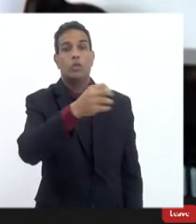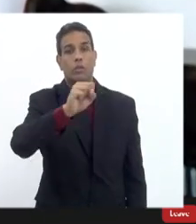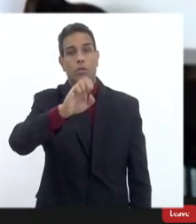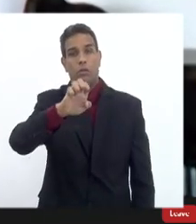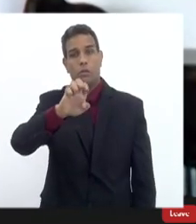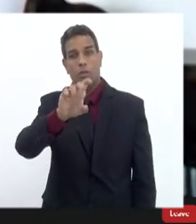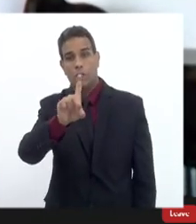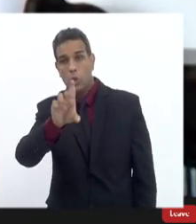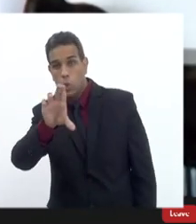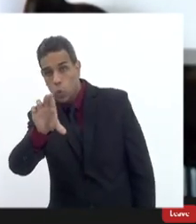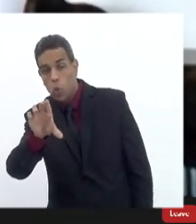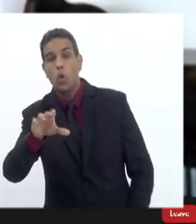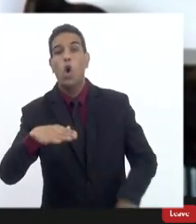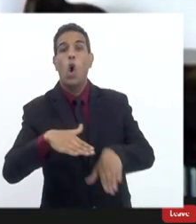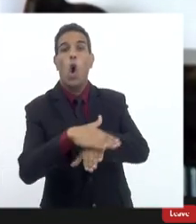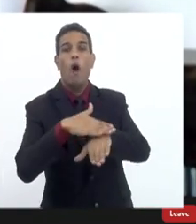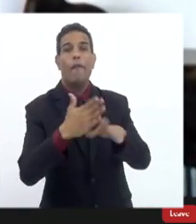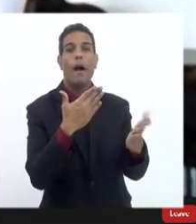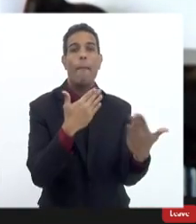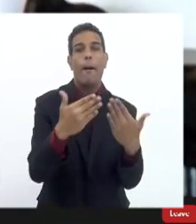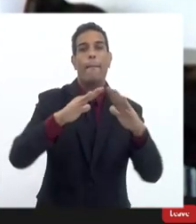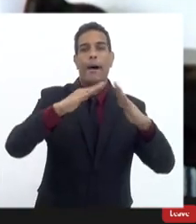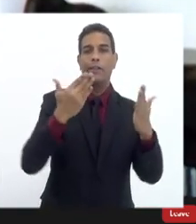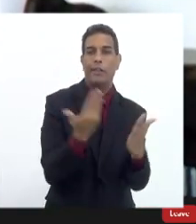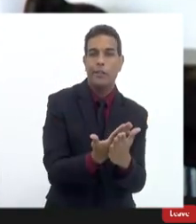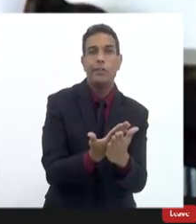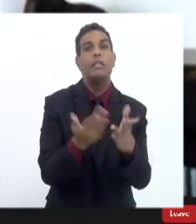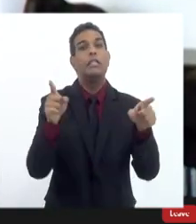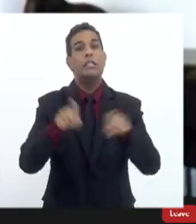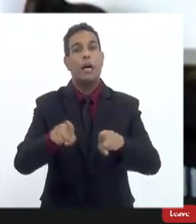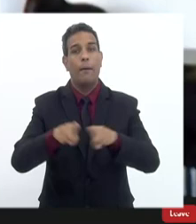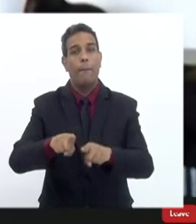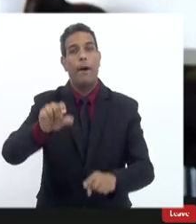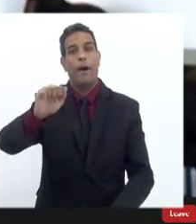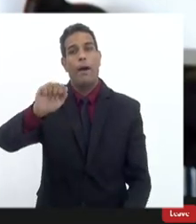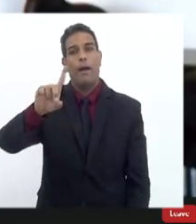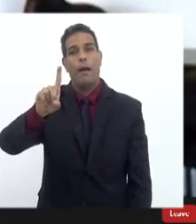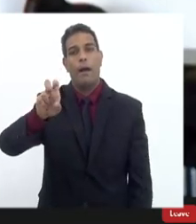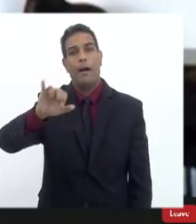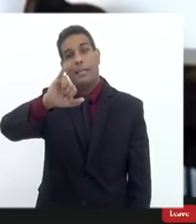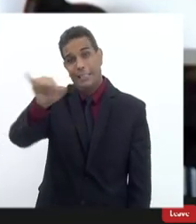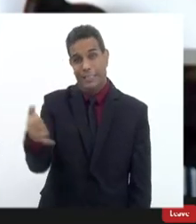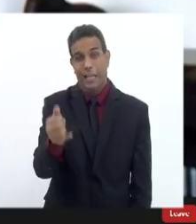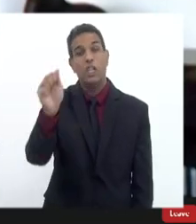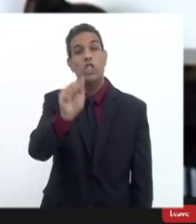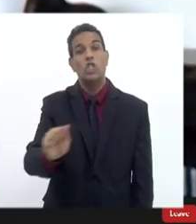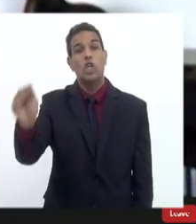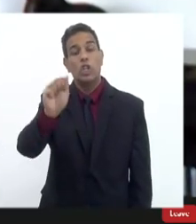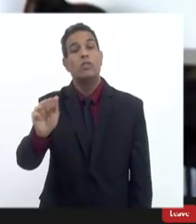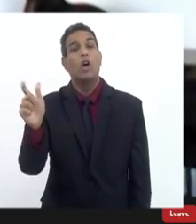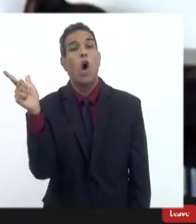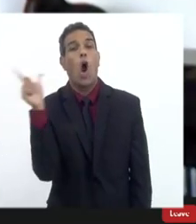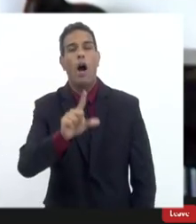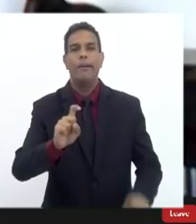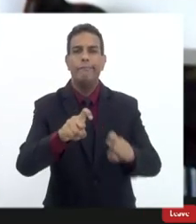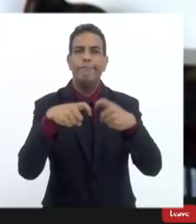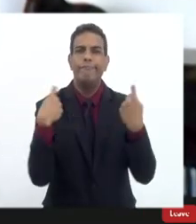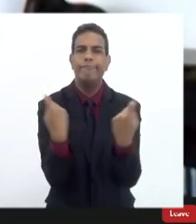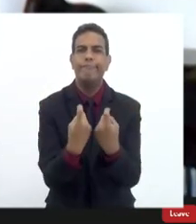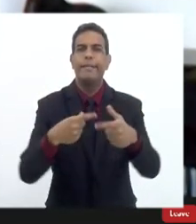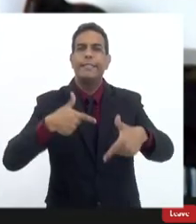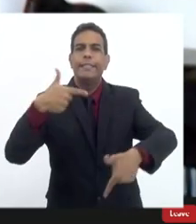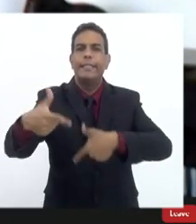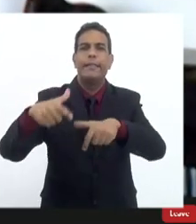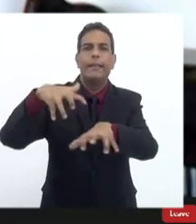busque conversar com as escolas, e aí a DERJ pode ajudar muito, sobre uma reorganização entre trabalho